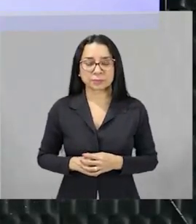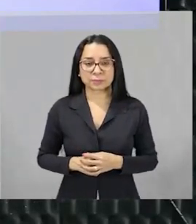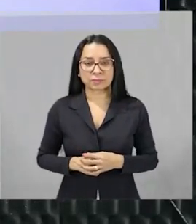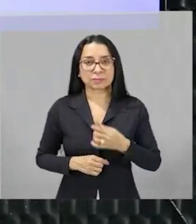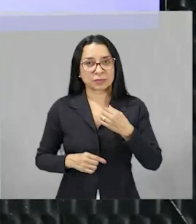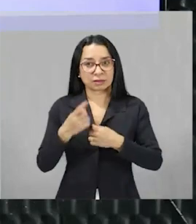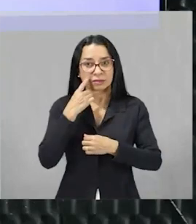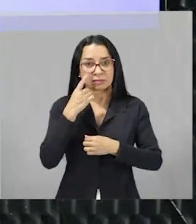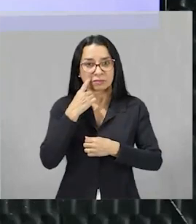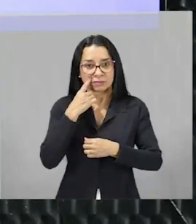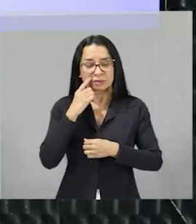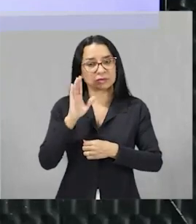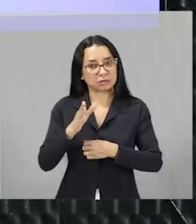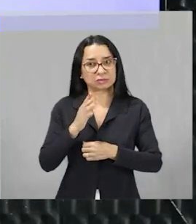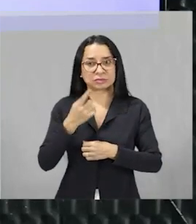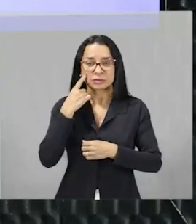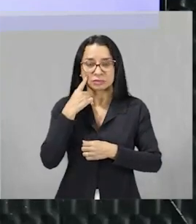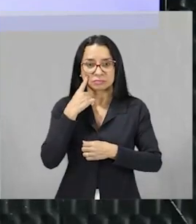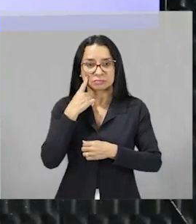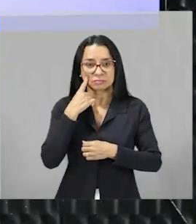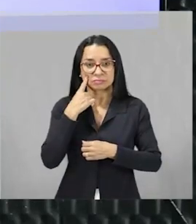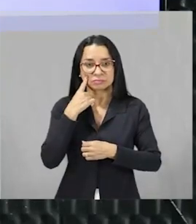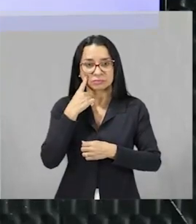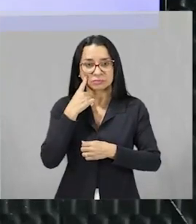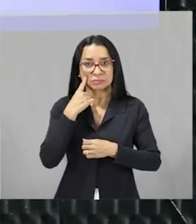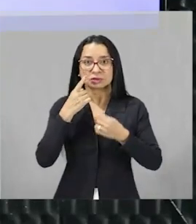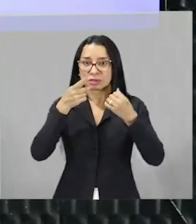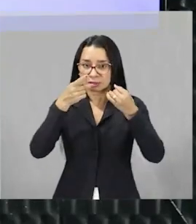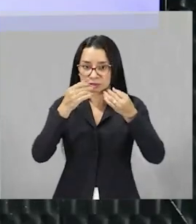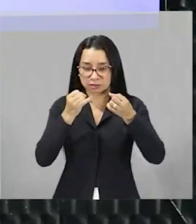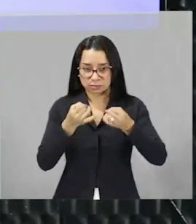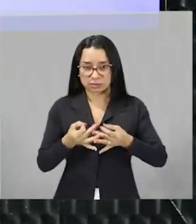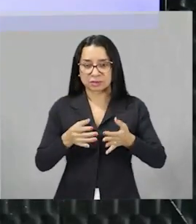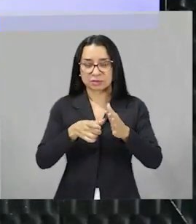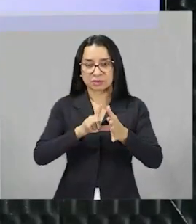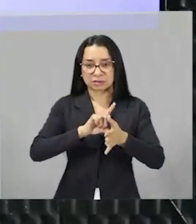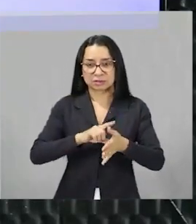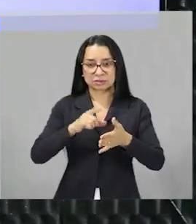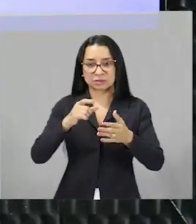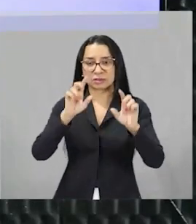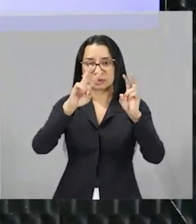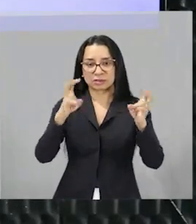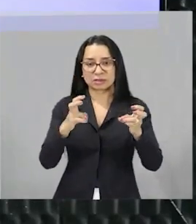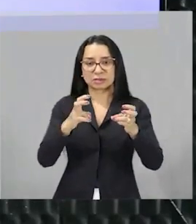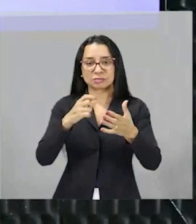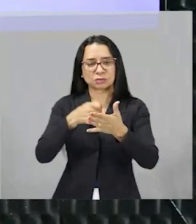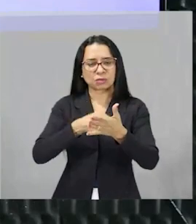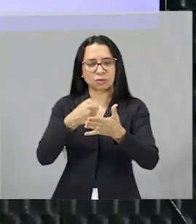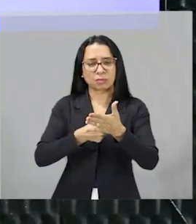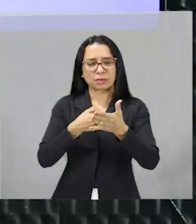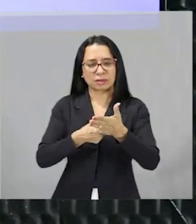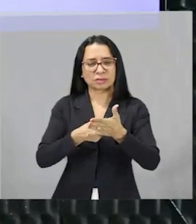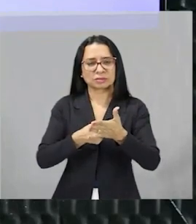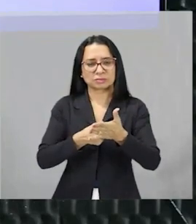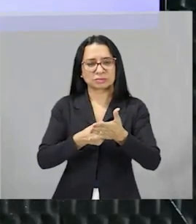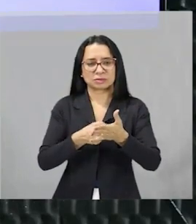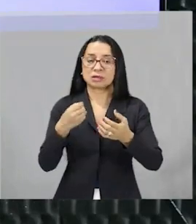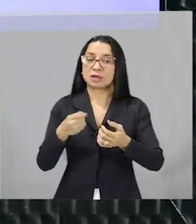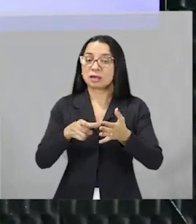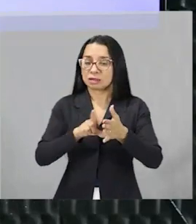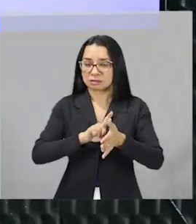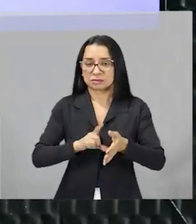tá vendo, eu já te disse, e eu tô te comprovando que são temáticas que estão sendo cobradas constantemente e recente, tá? 2021 já